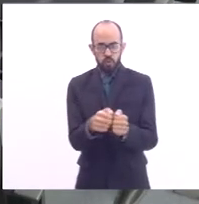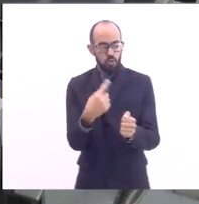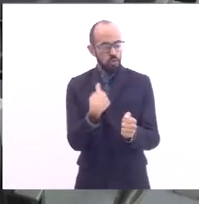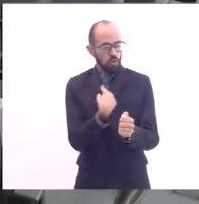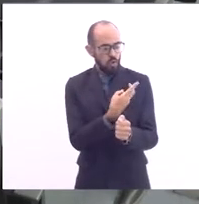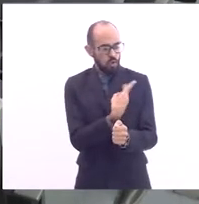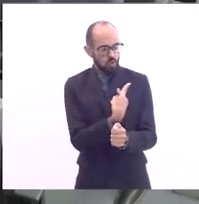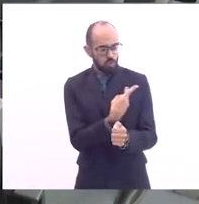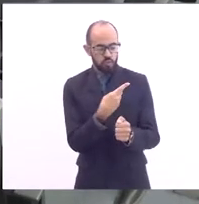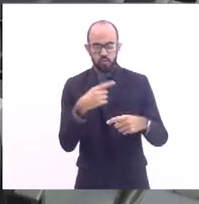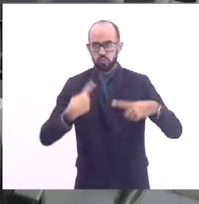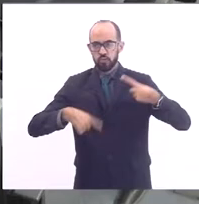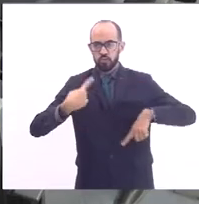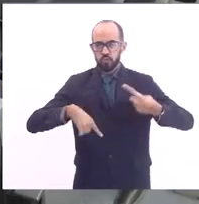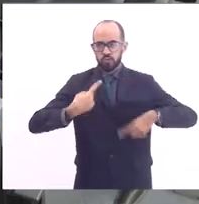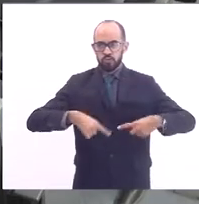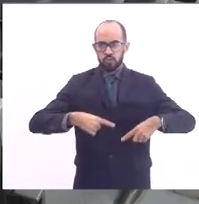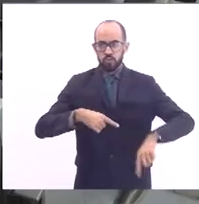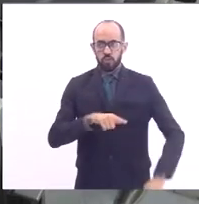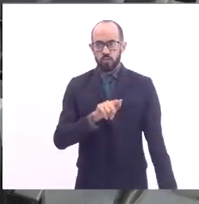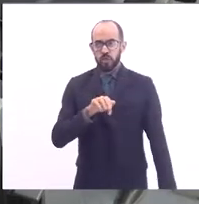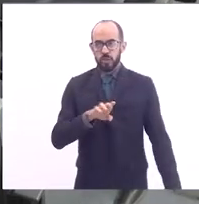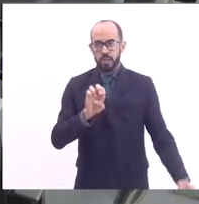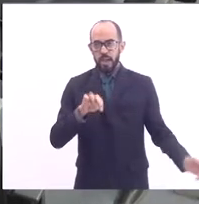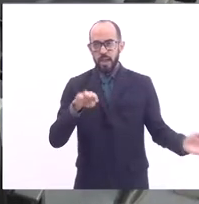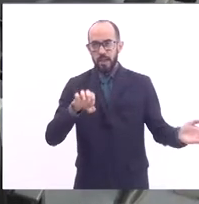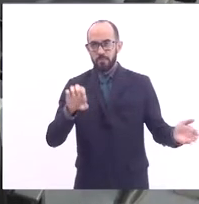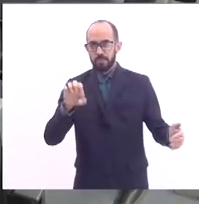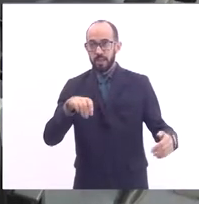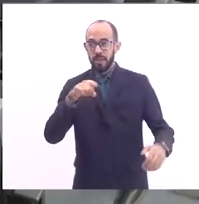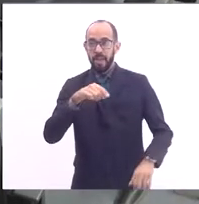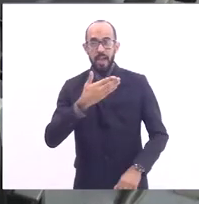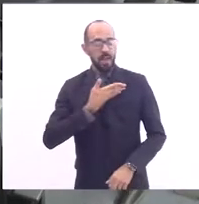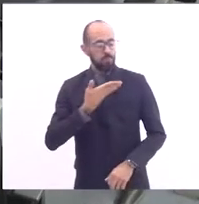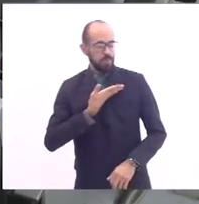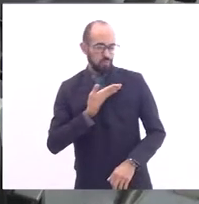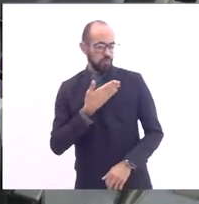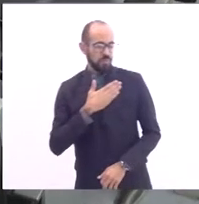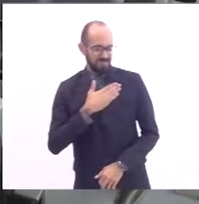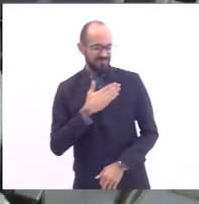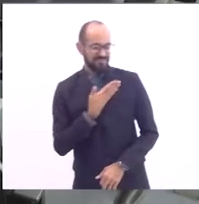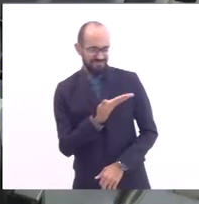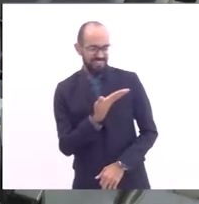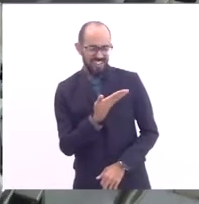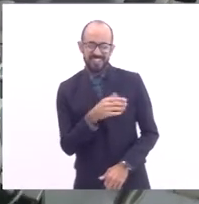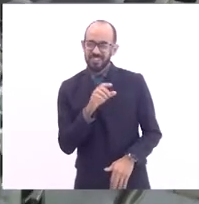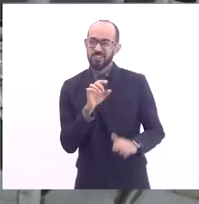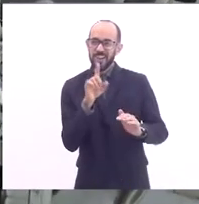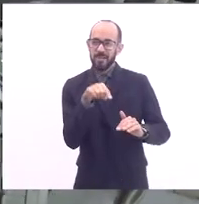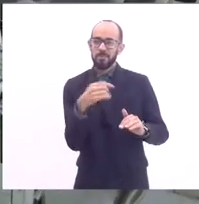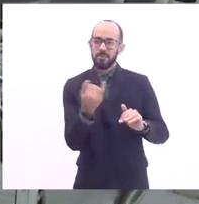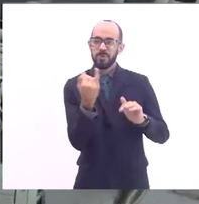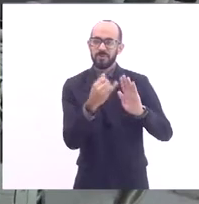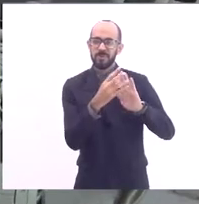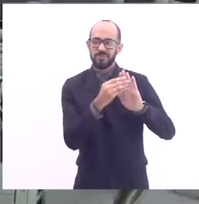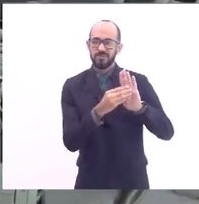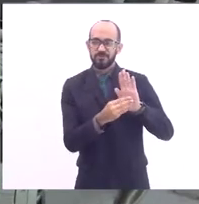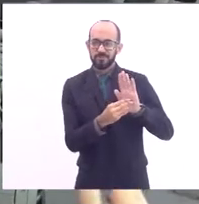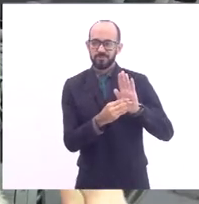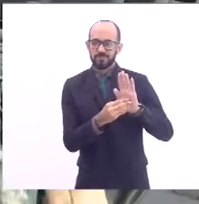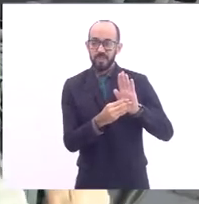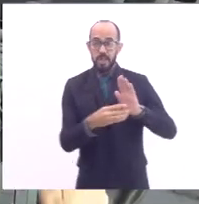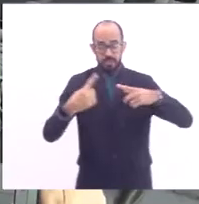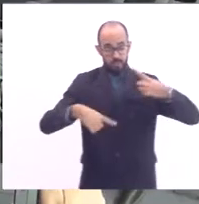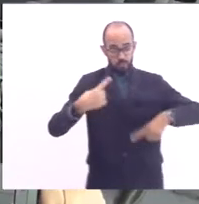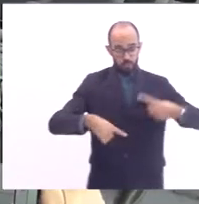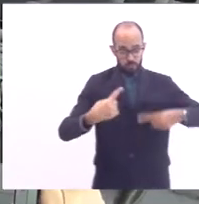dizer que o Guilherme está no rol dos meus amigos. Então, para deixar isso registrado. Complementando, deputado, os enfrentamentos sempre